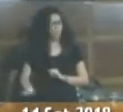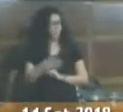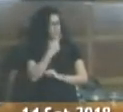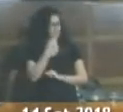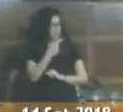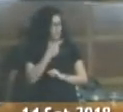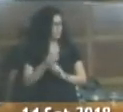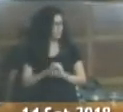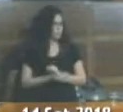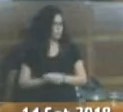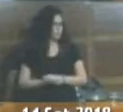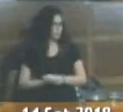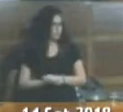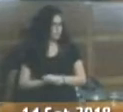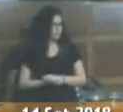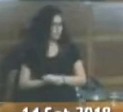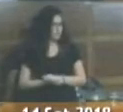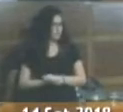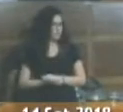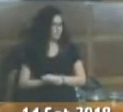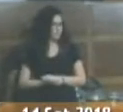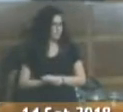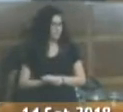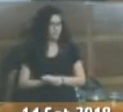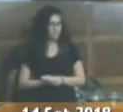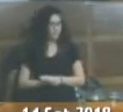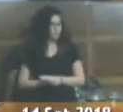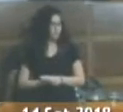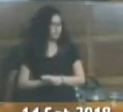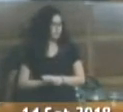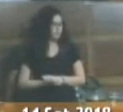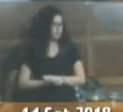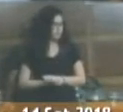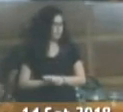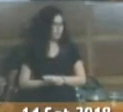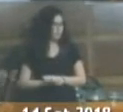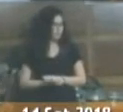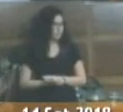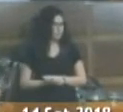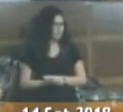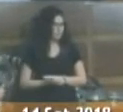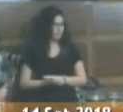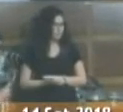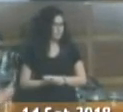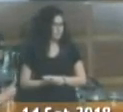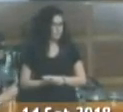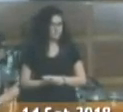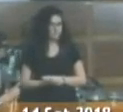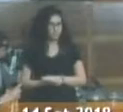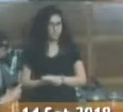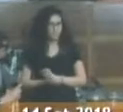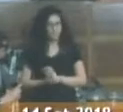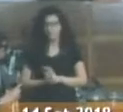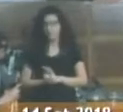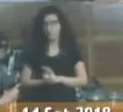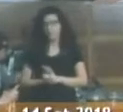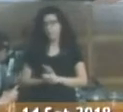para falar. Ela que pediu, tá, gente? Ninguém forçou, não. Falou o pai, a mãe e a filha.